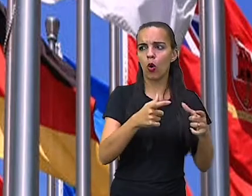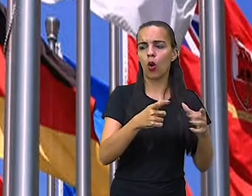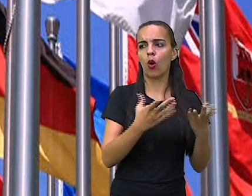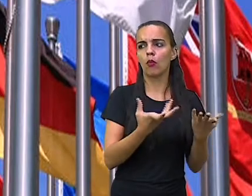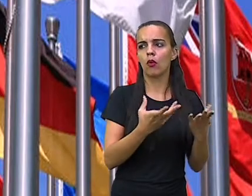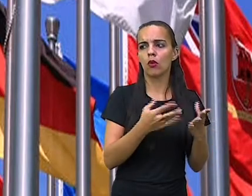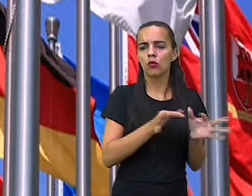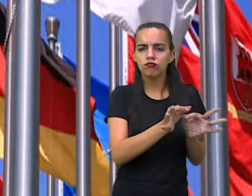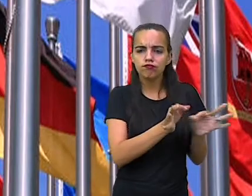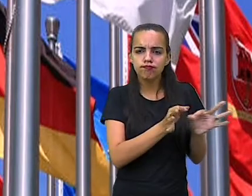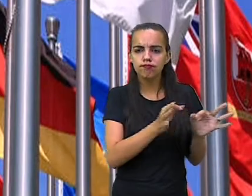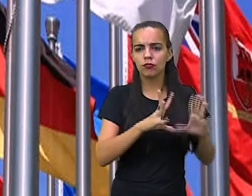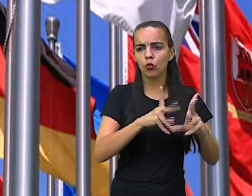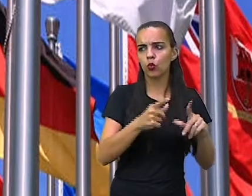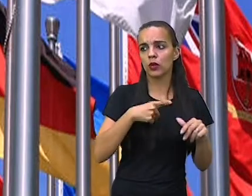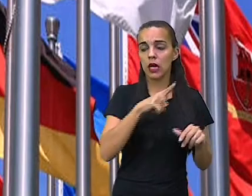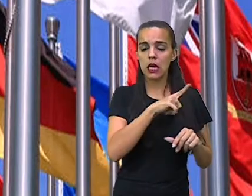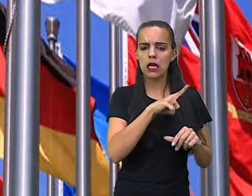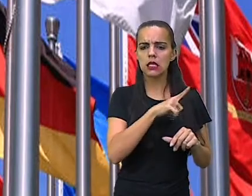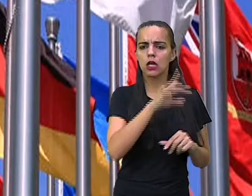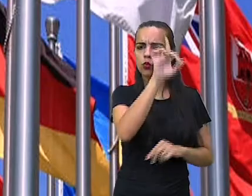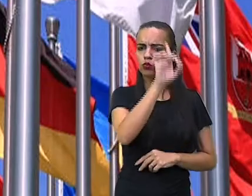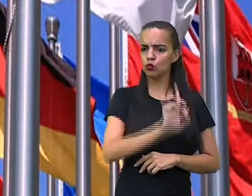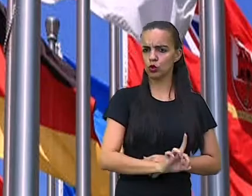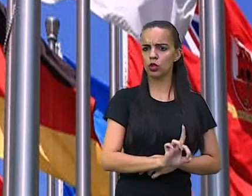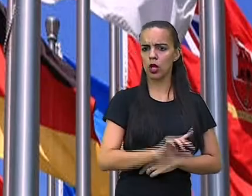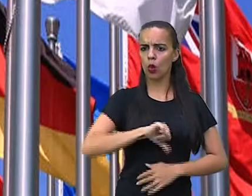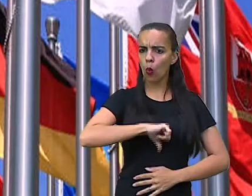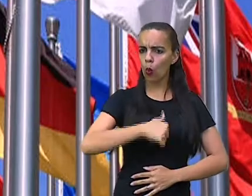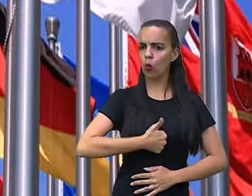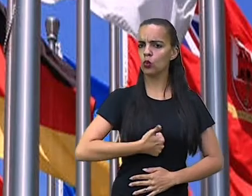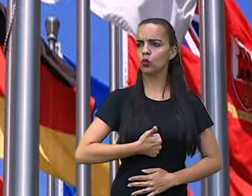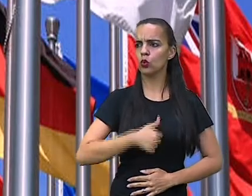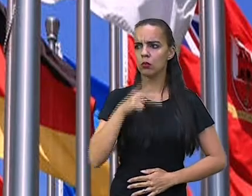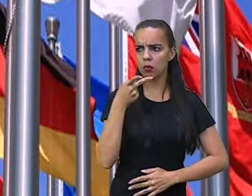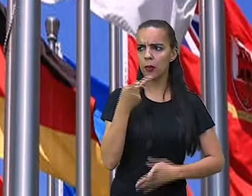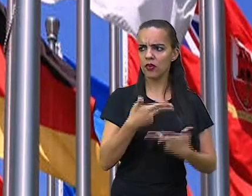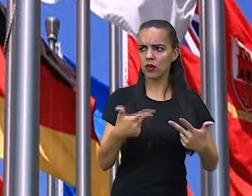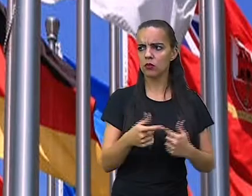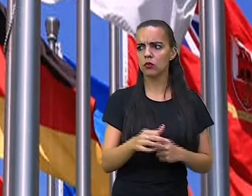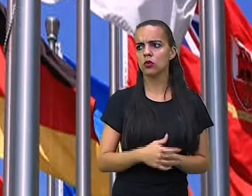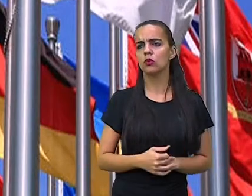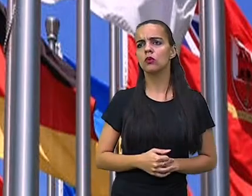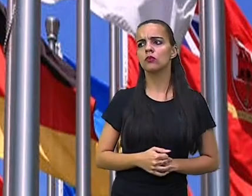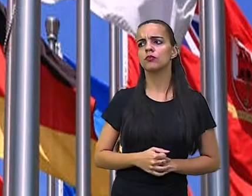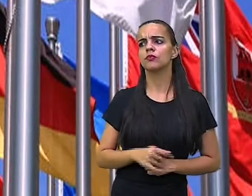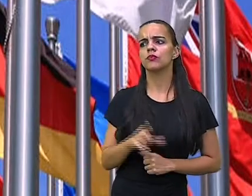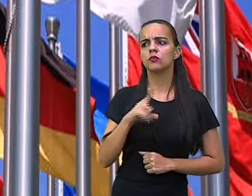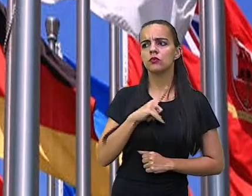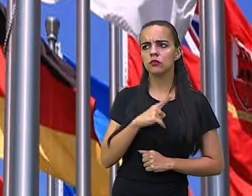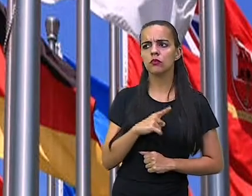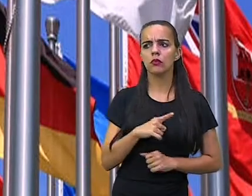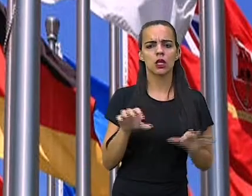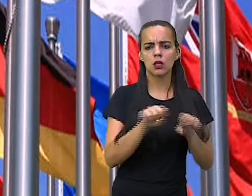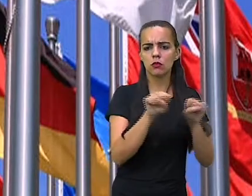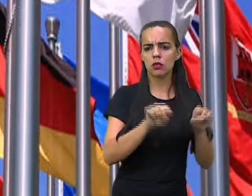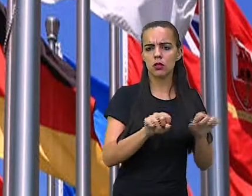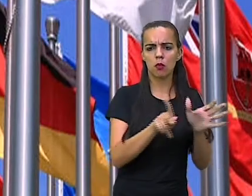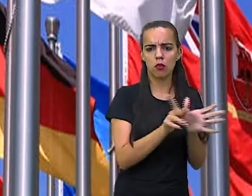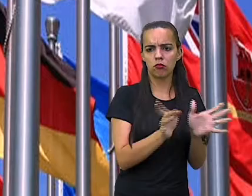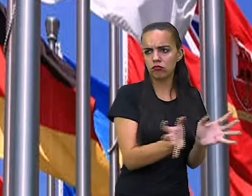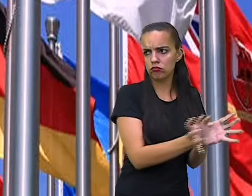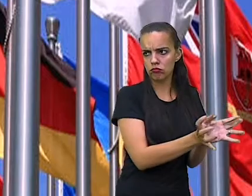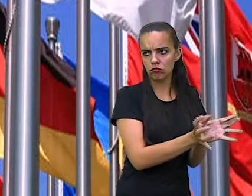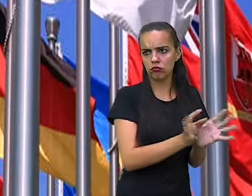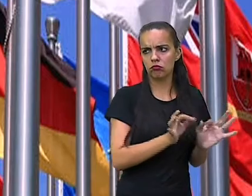têm a sua autonomia ali dentro, né? Pode receber refugiados. Então, tem um sistema à parte